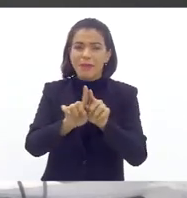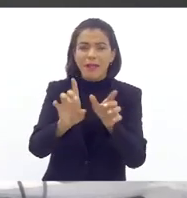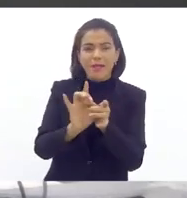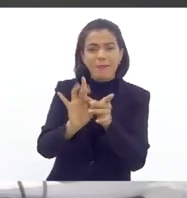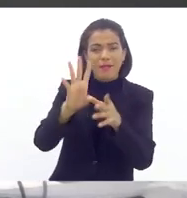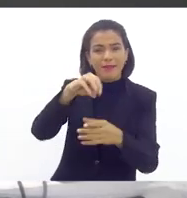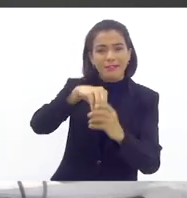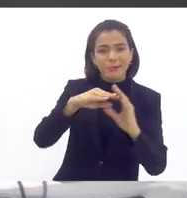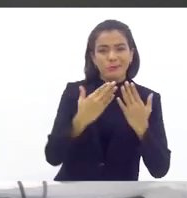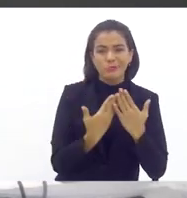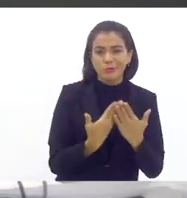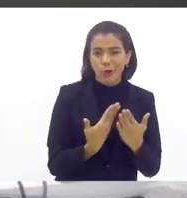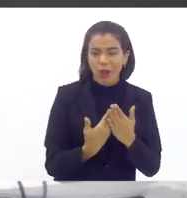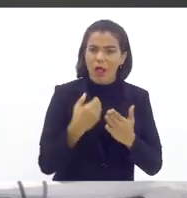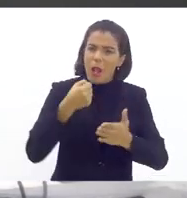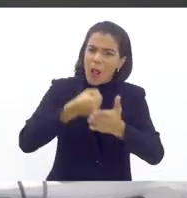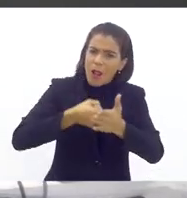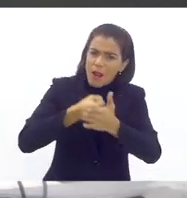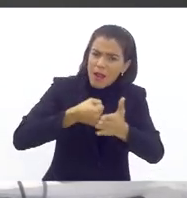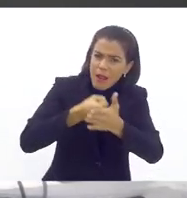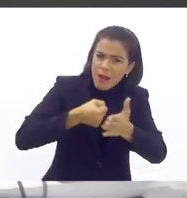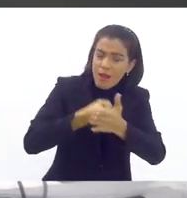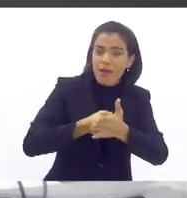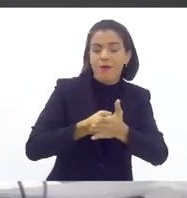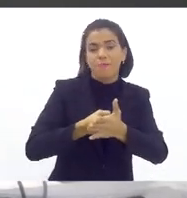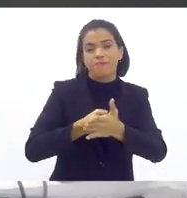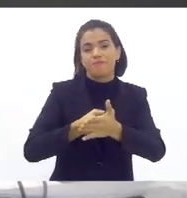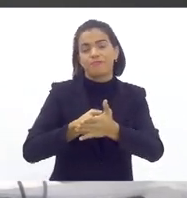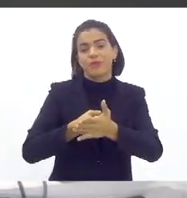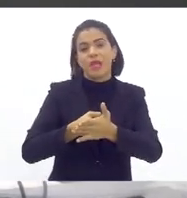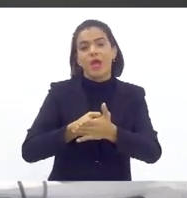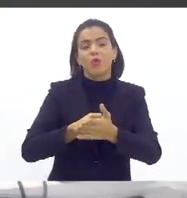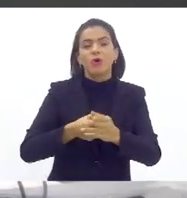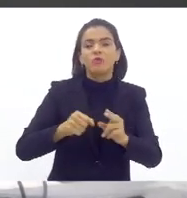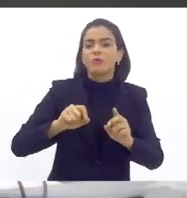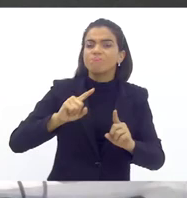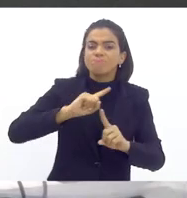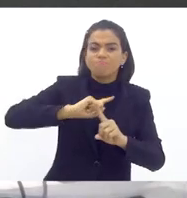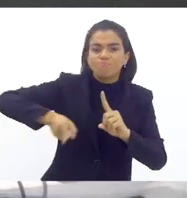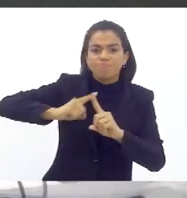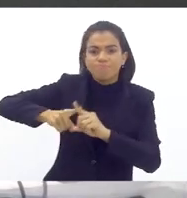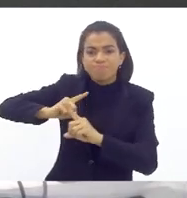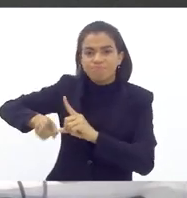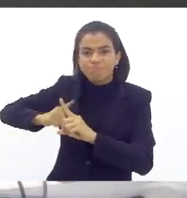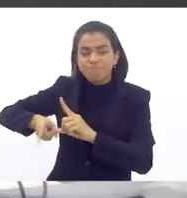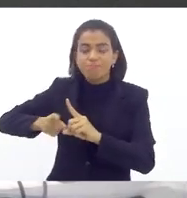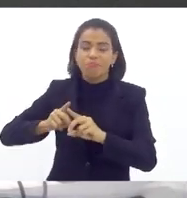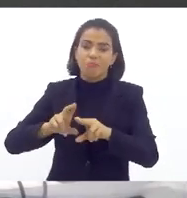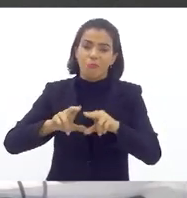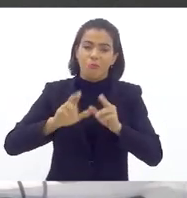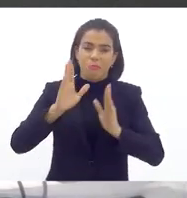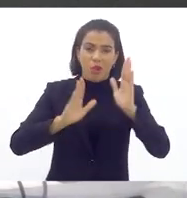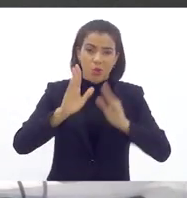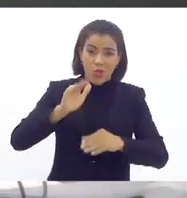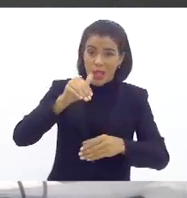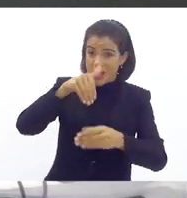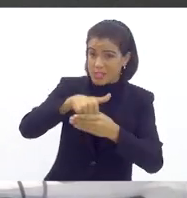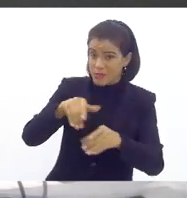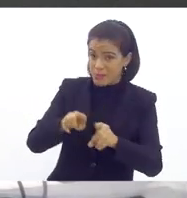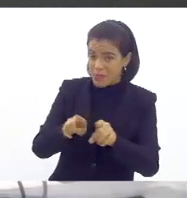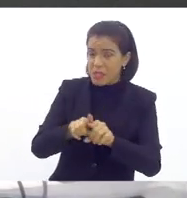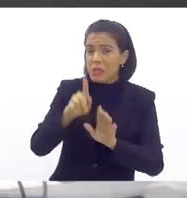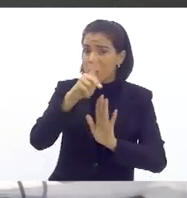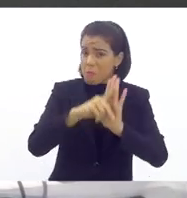nas escolas, à luta contra a censura, a perseguição por eleições. Inclusive, tem um